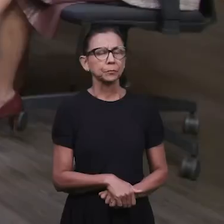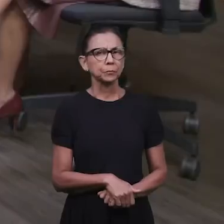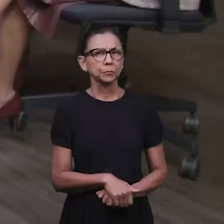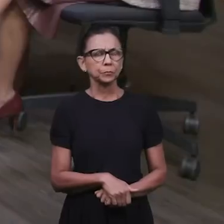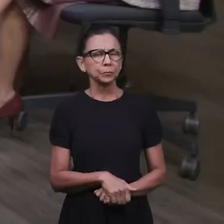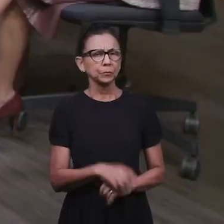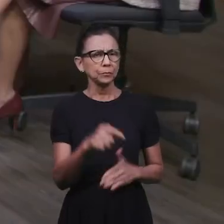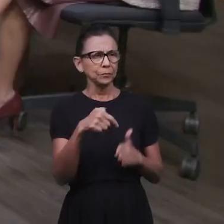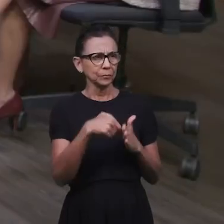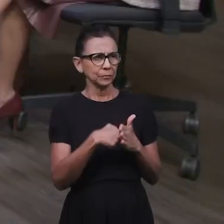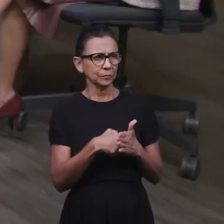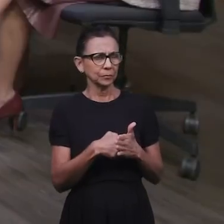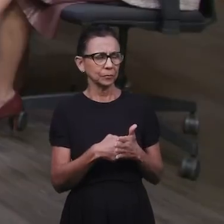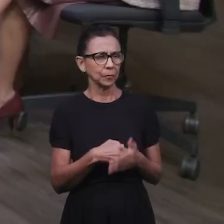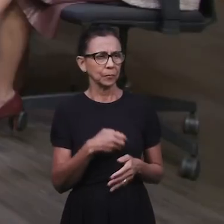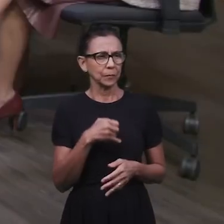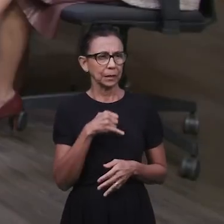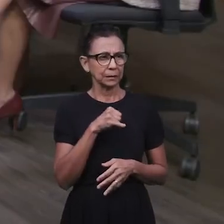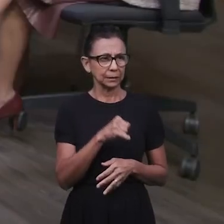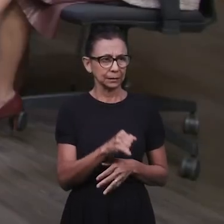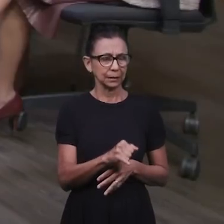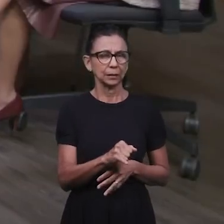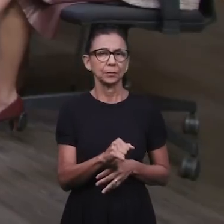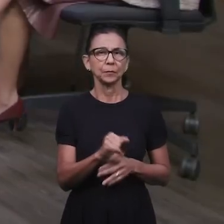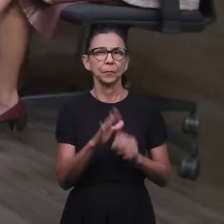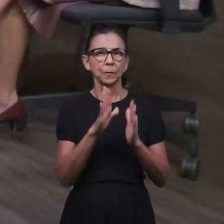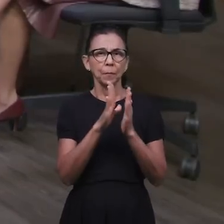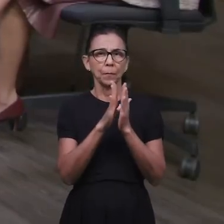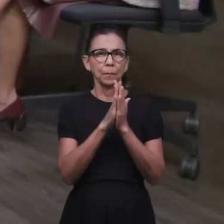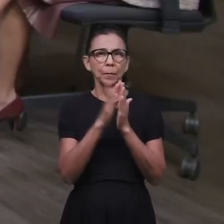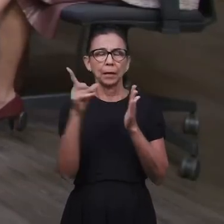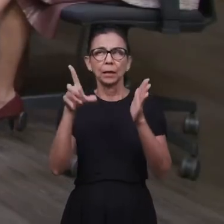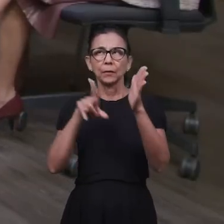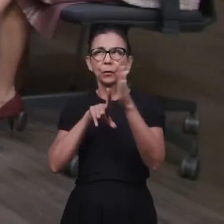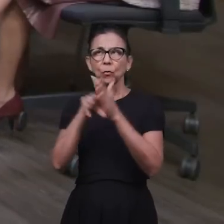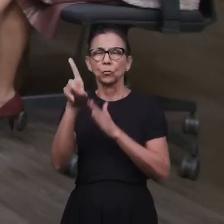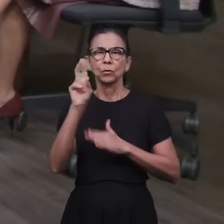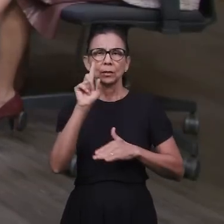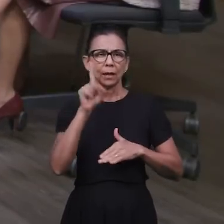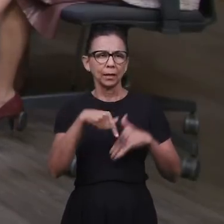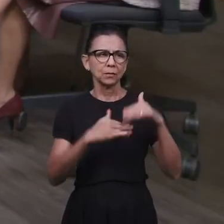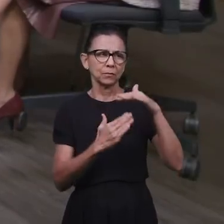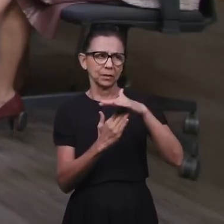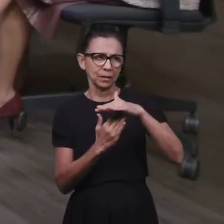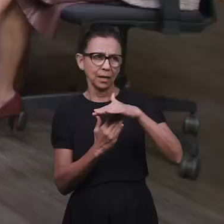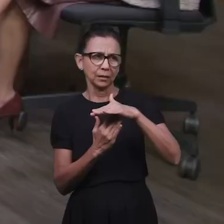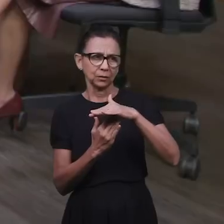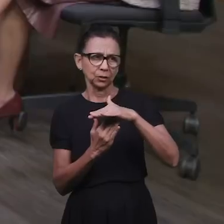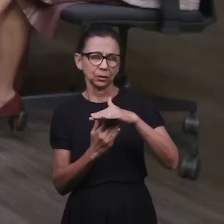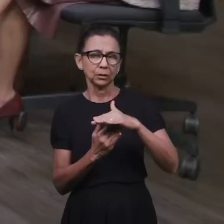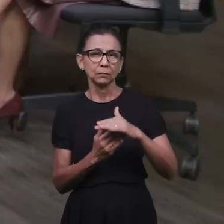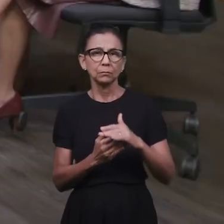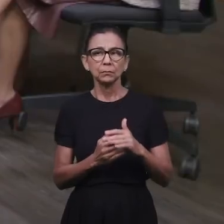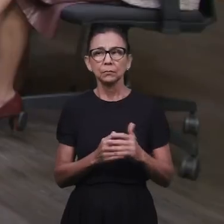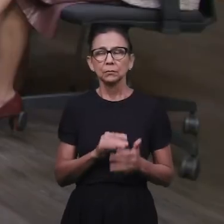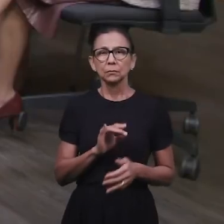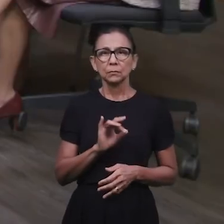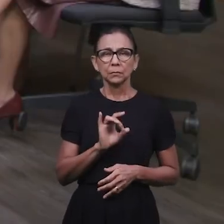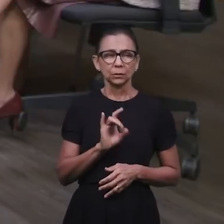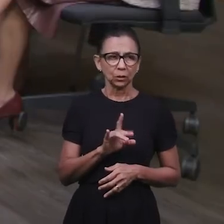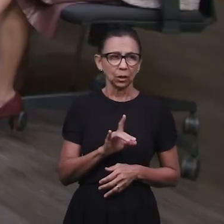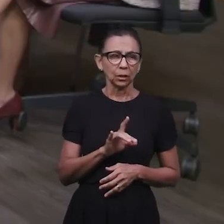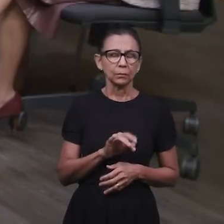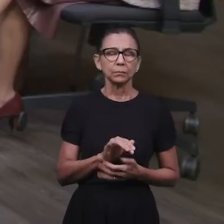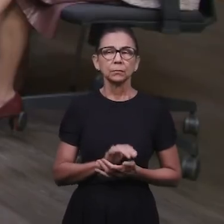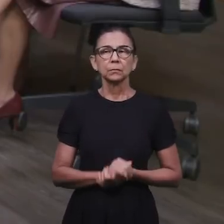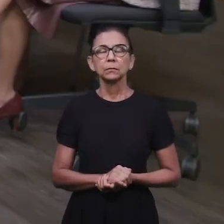somente a consulta à palavra. Fica evidente que não é? Porque imagina que você está